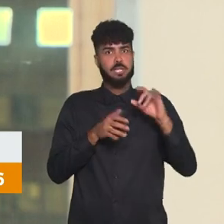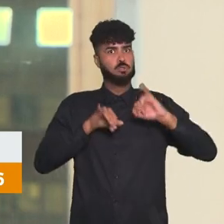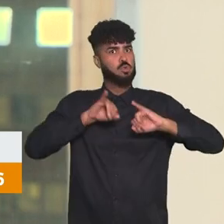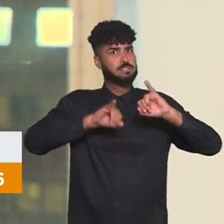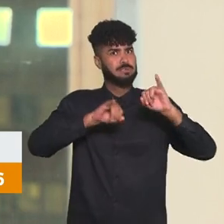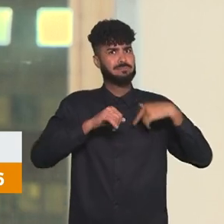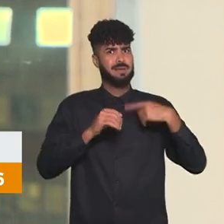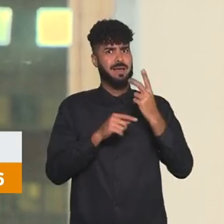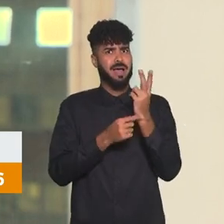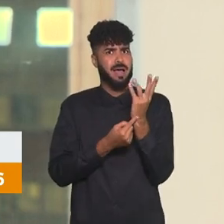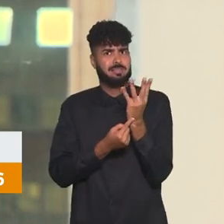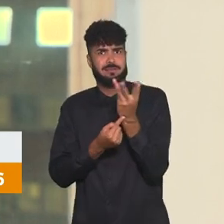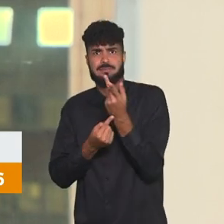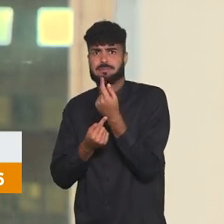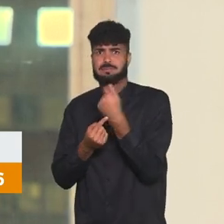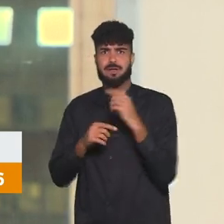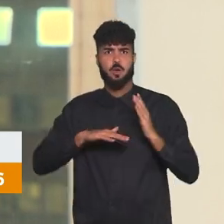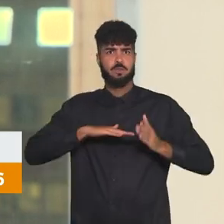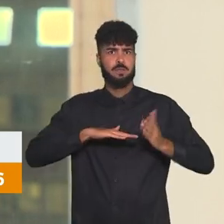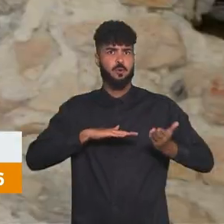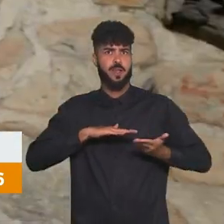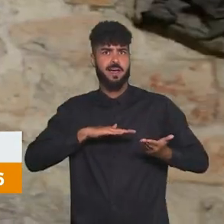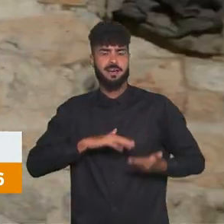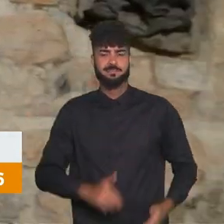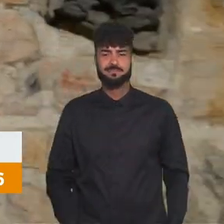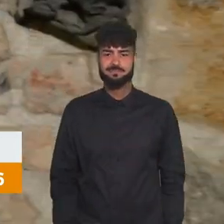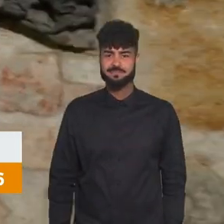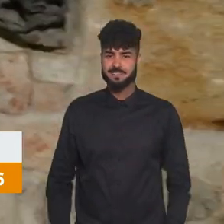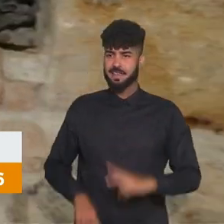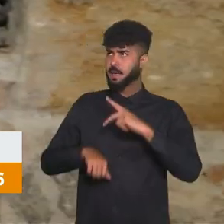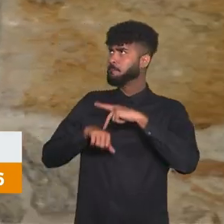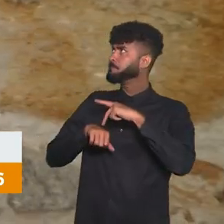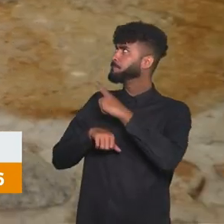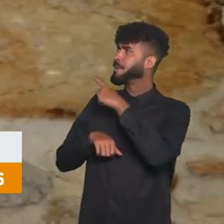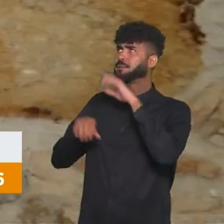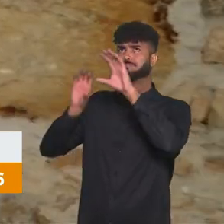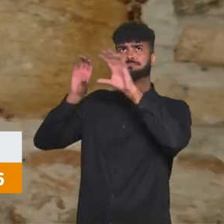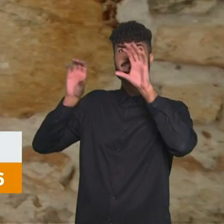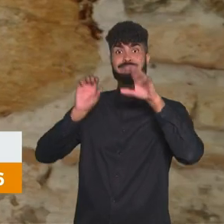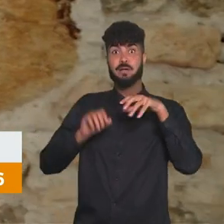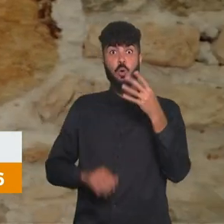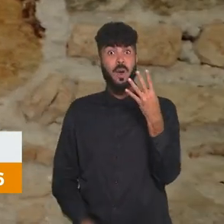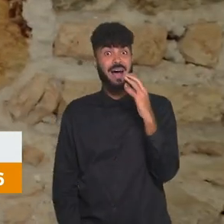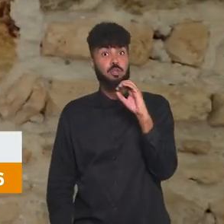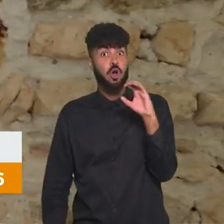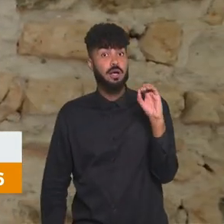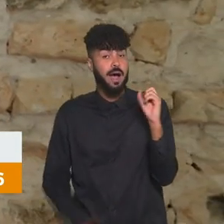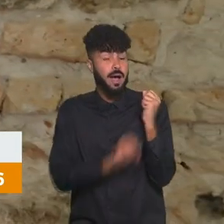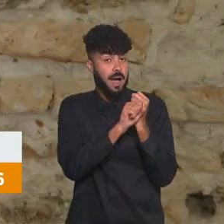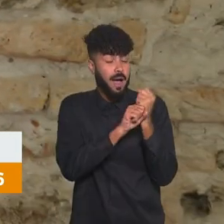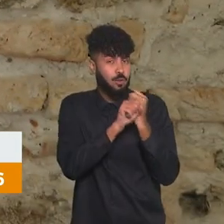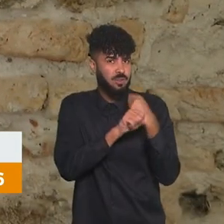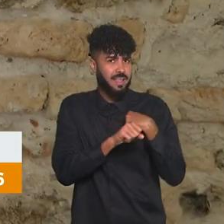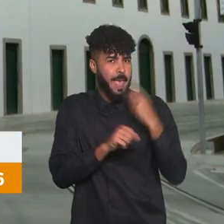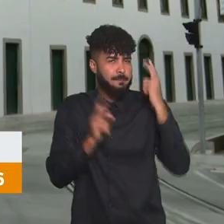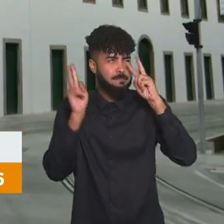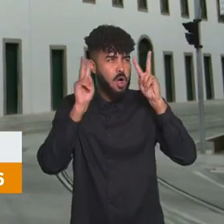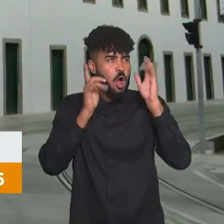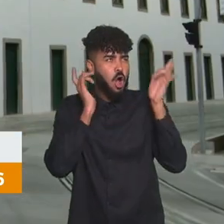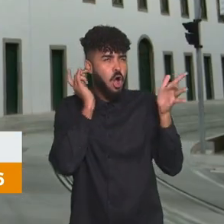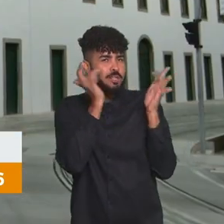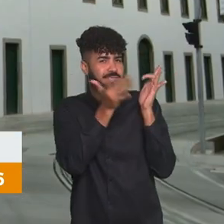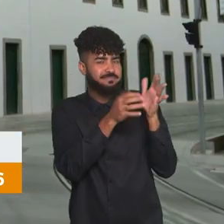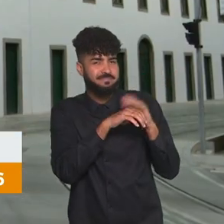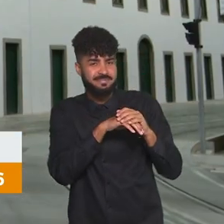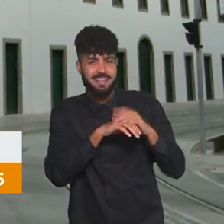grandes artistas contemporâneos. Pedras com cerca de 4 séculos de memórias. O antigo Convento do Carmo